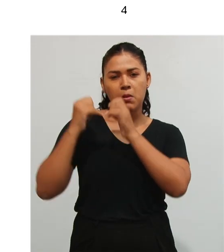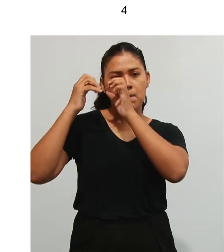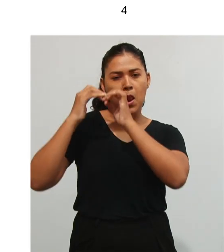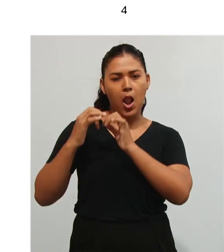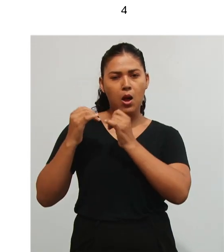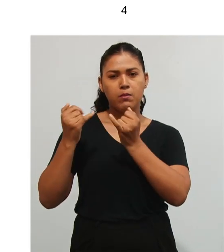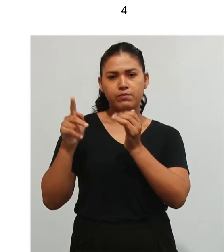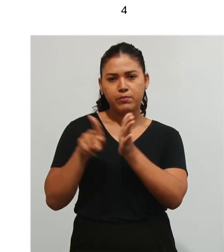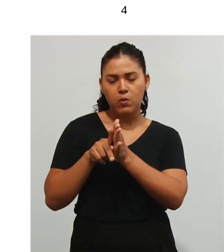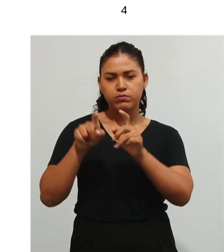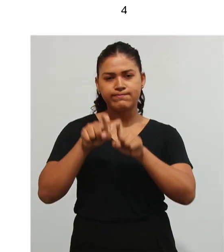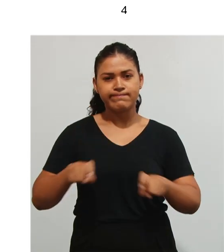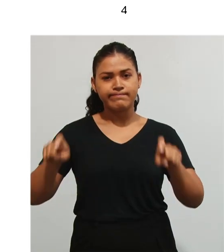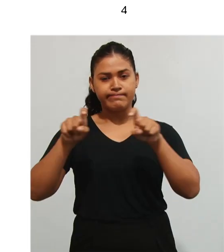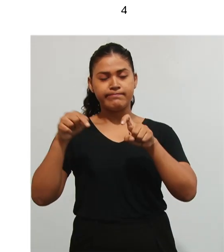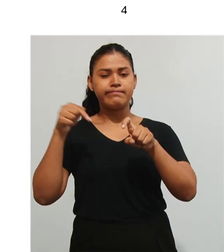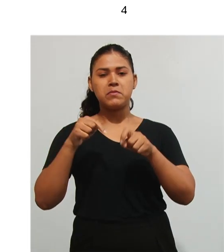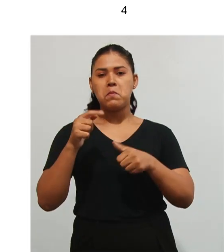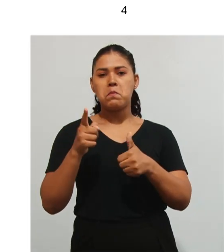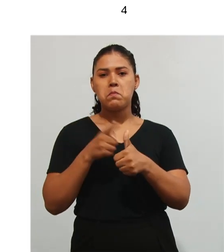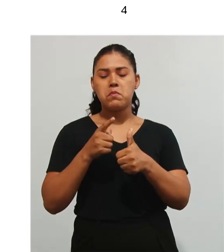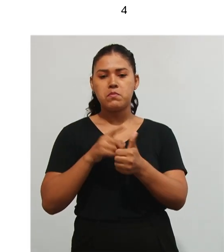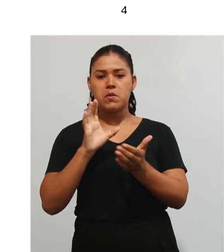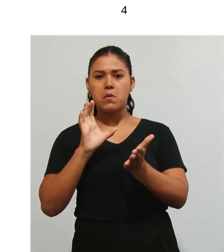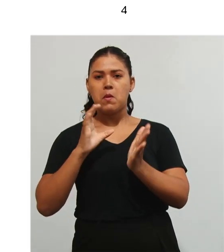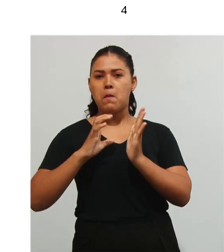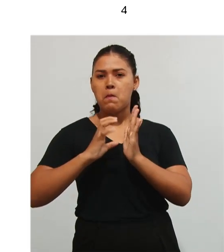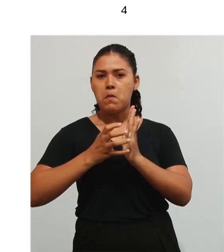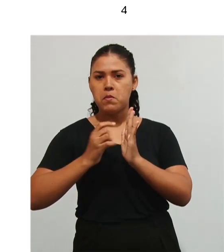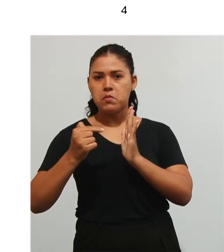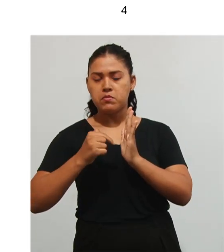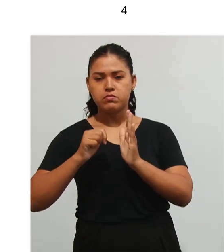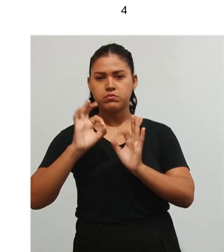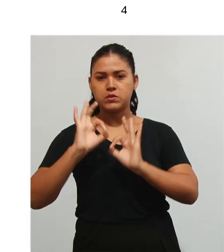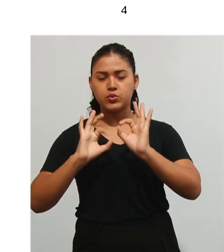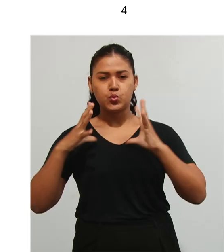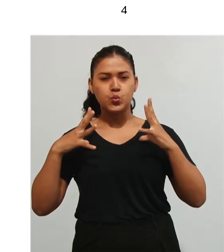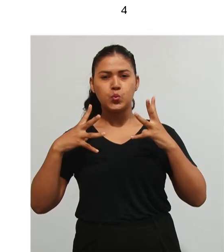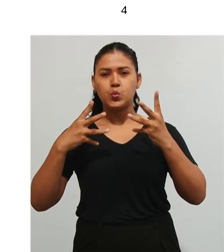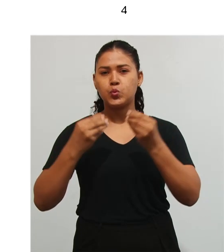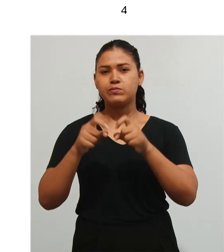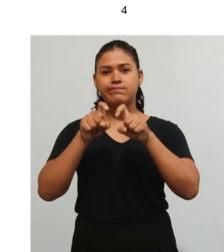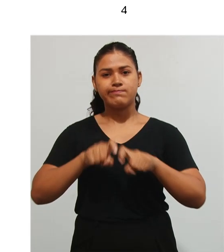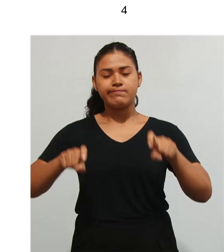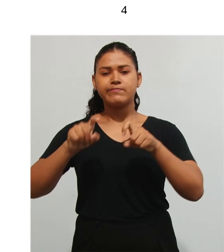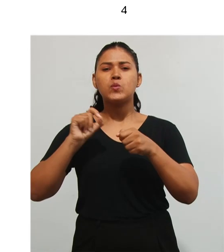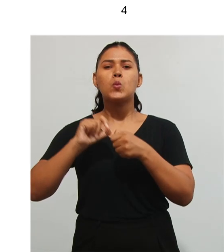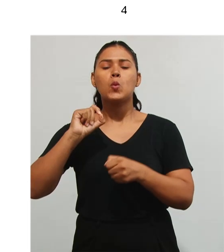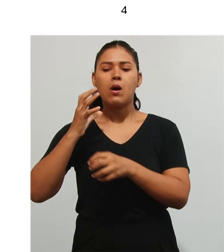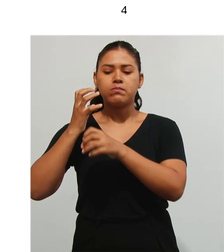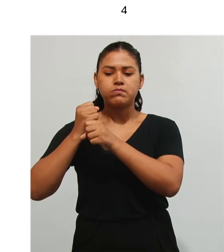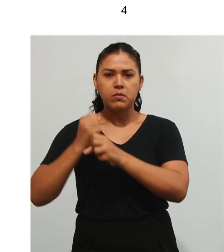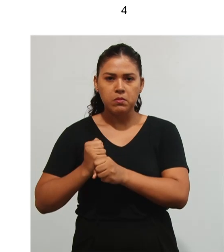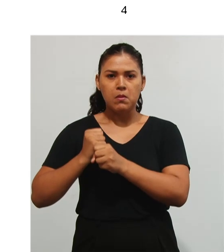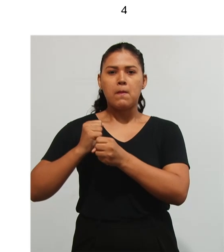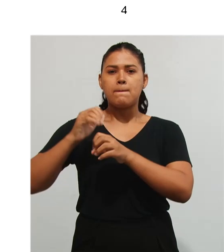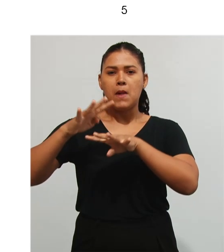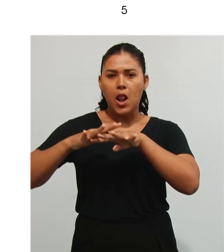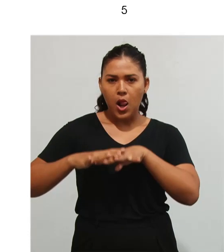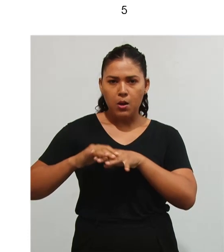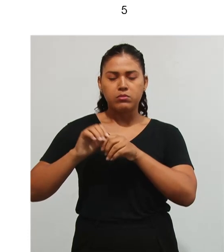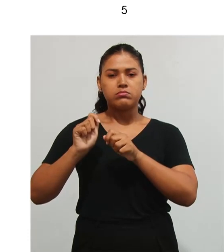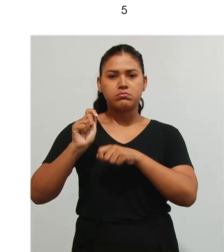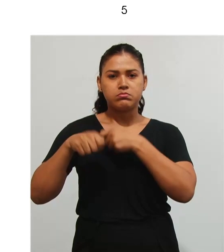então responsável pela execução aí de todas as operações do computador por meio de cálculos lógicos e